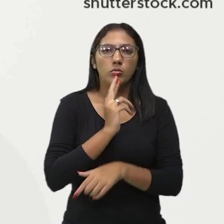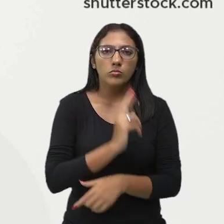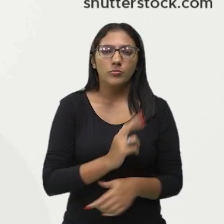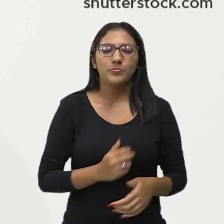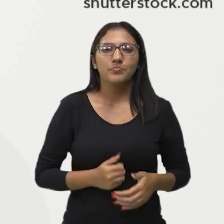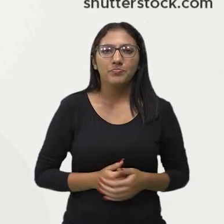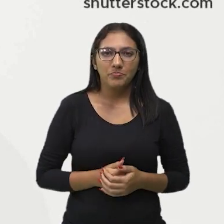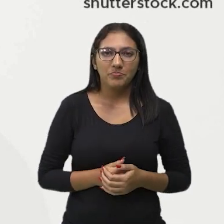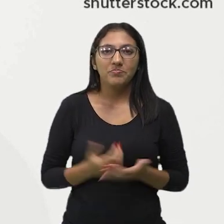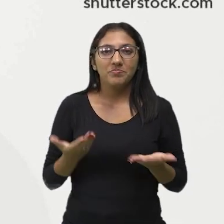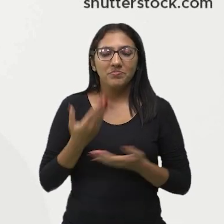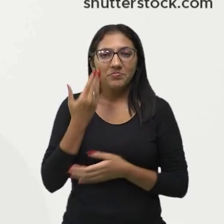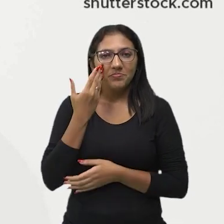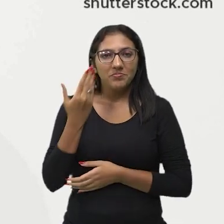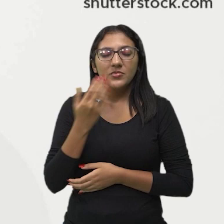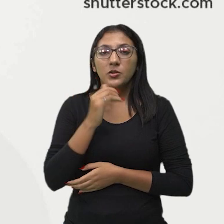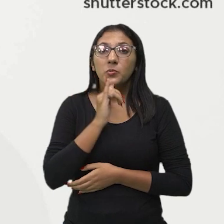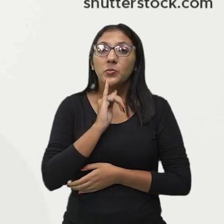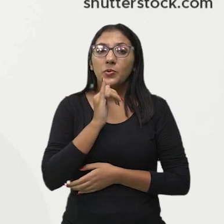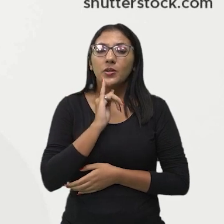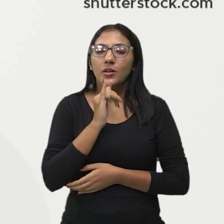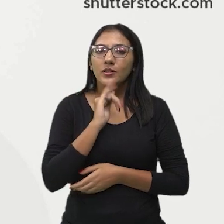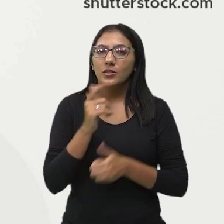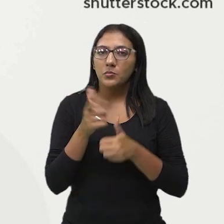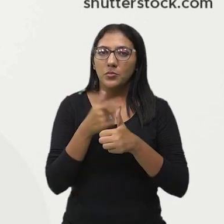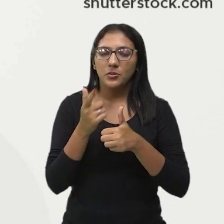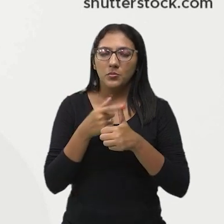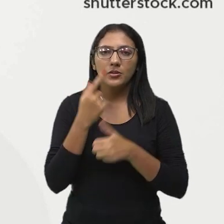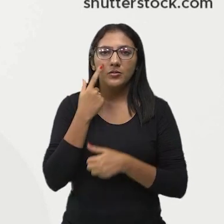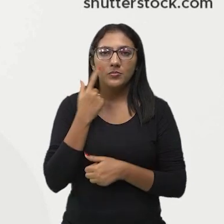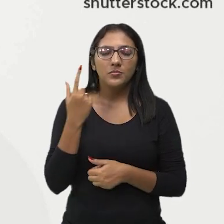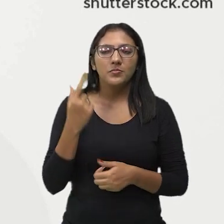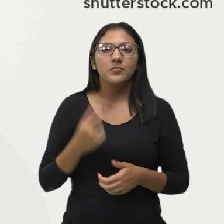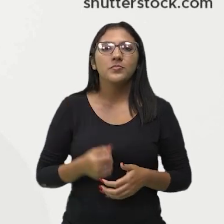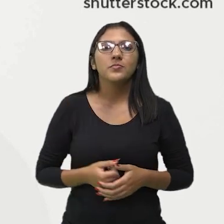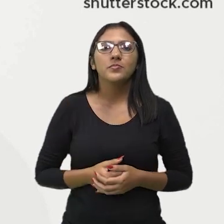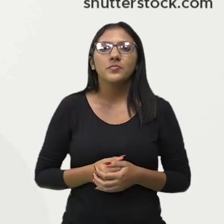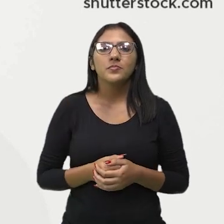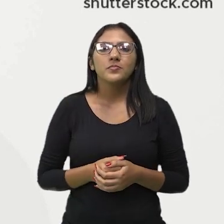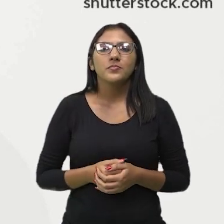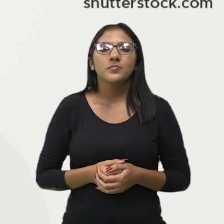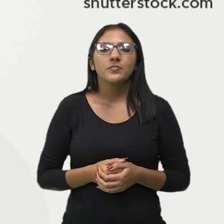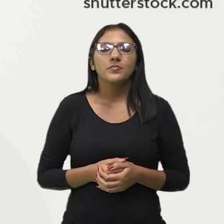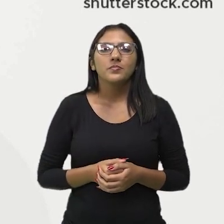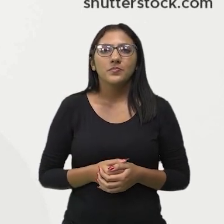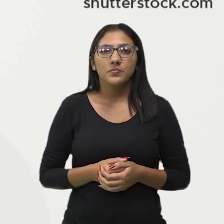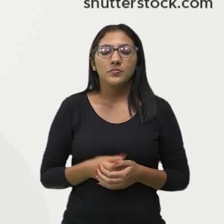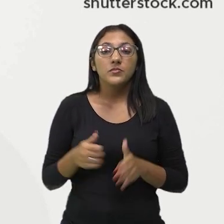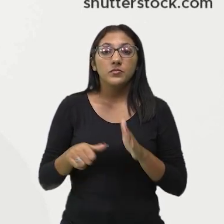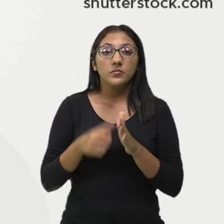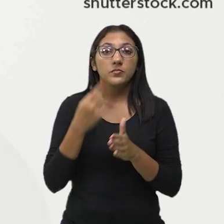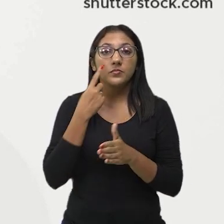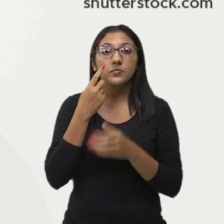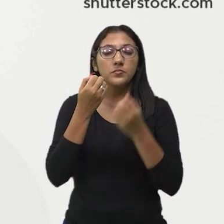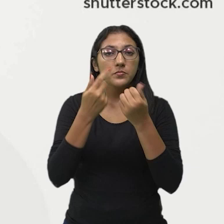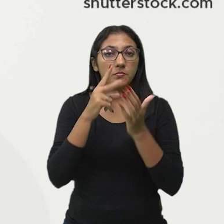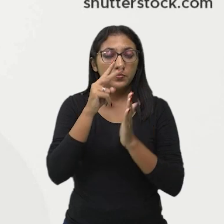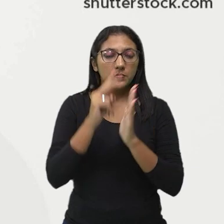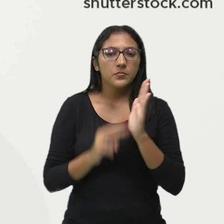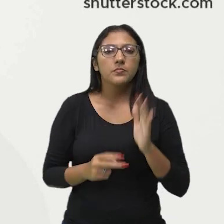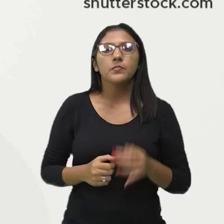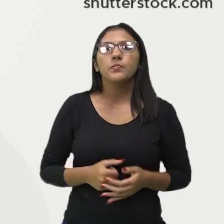problema diz o seguinte, ó. Em panela de pressão, é bastante comum que exista um elástico envolvendo a